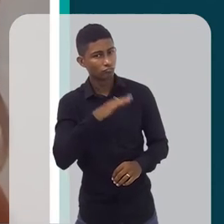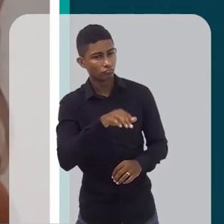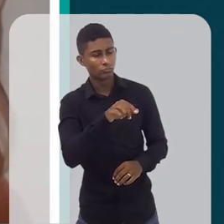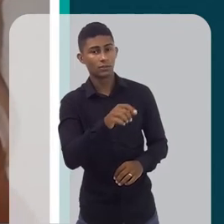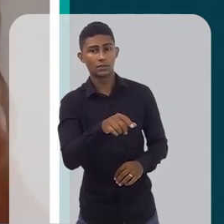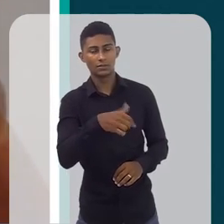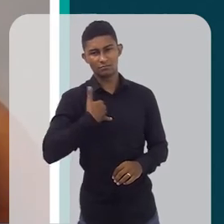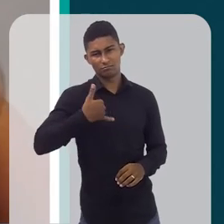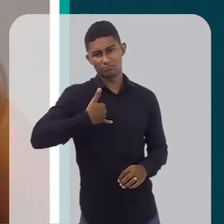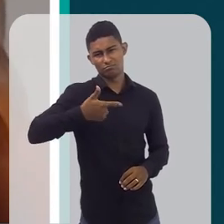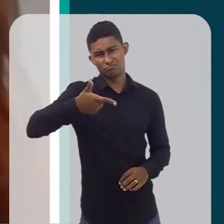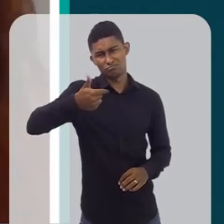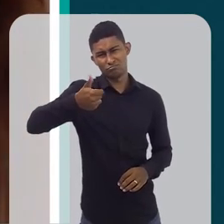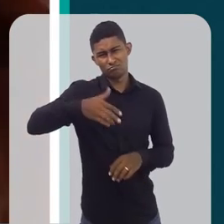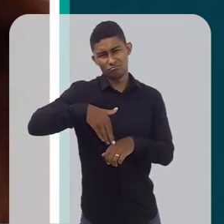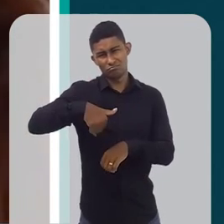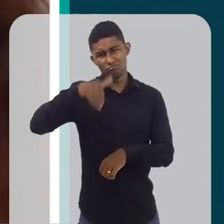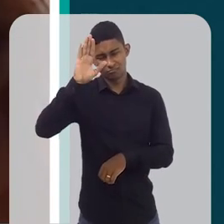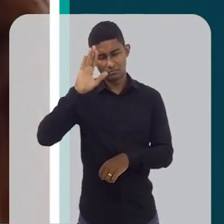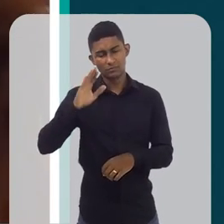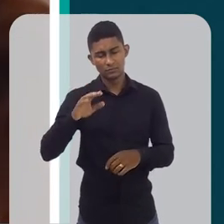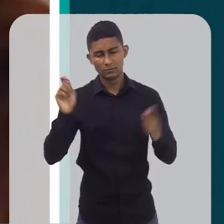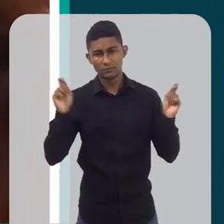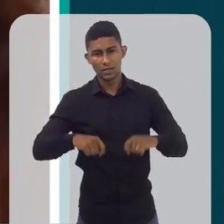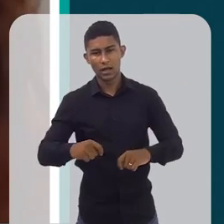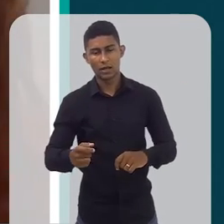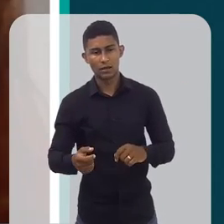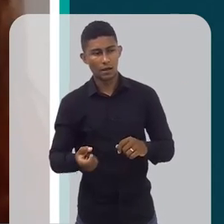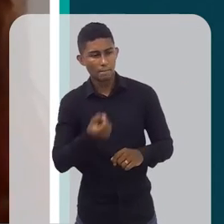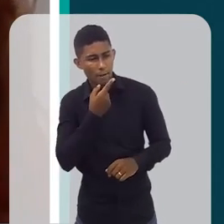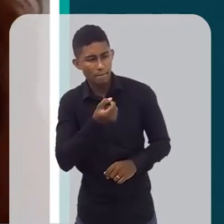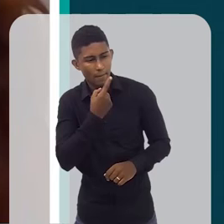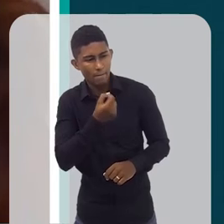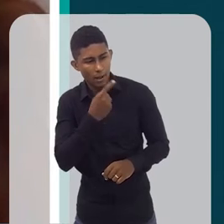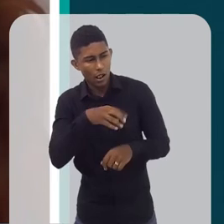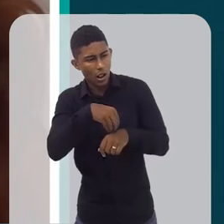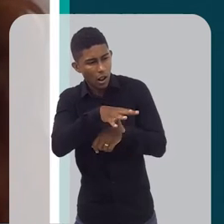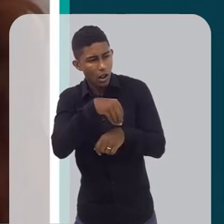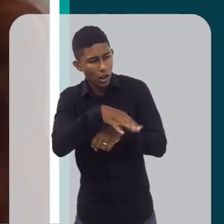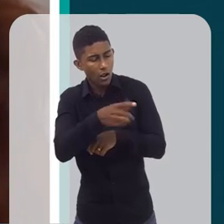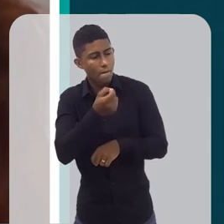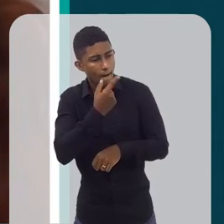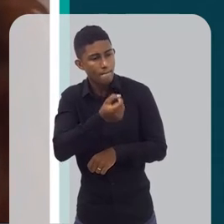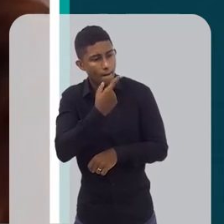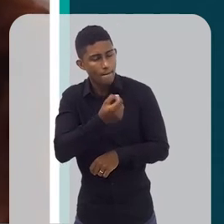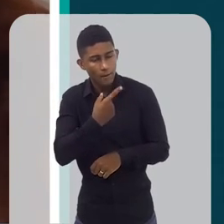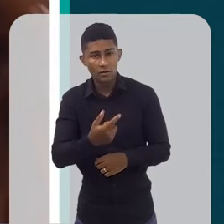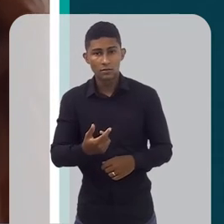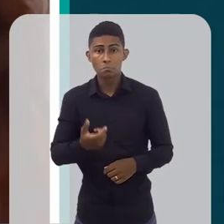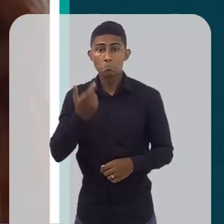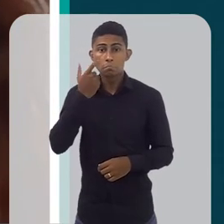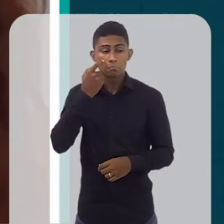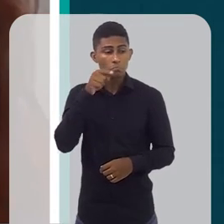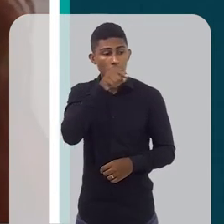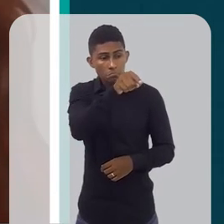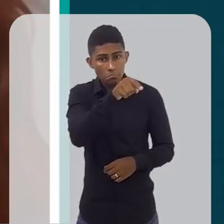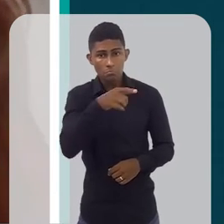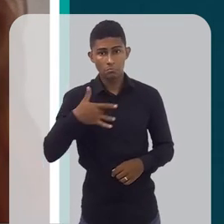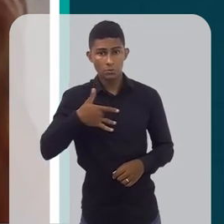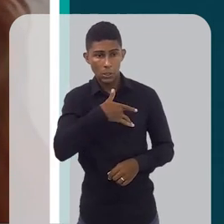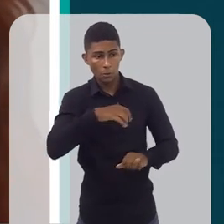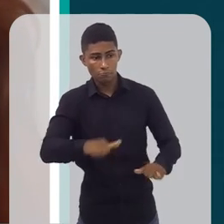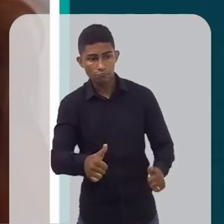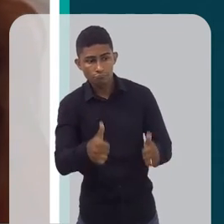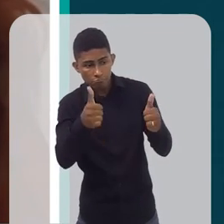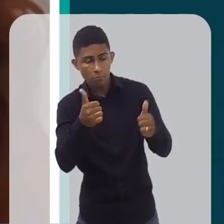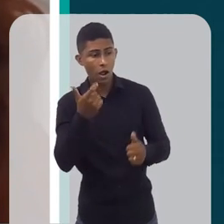obesidade para criança a partir de 12 anos, com segurança. E aí você vai ter um processo ainda de melhora